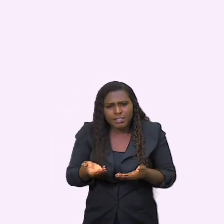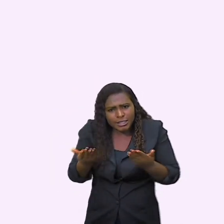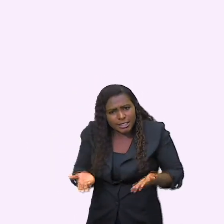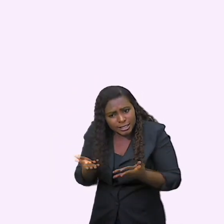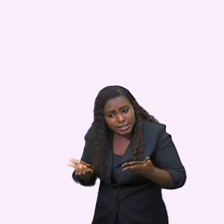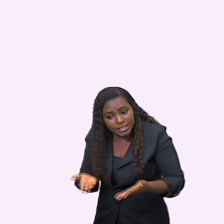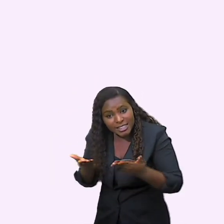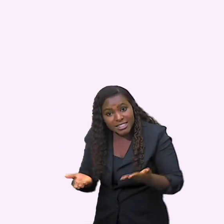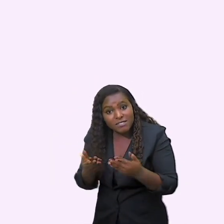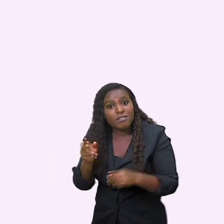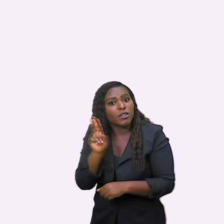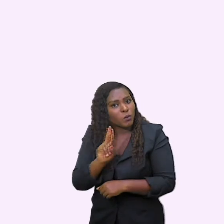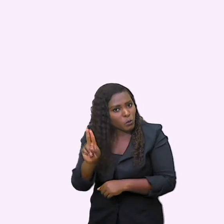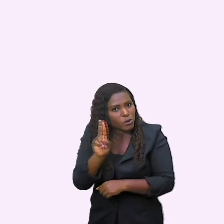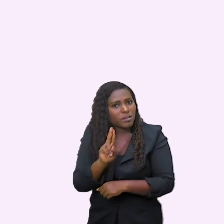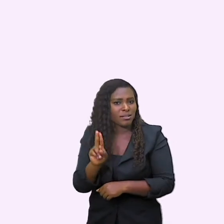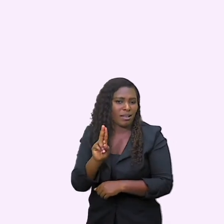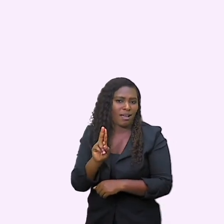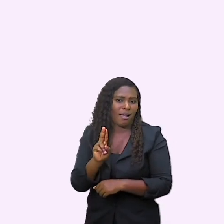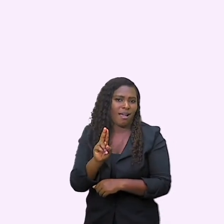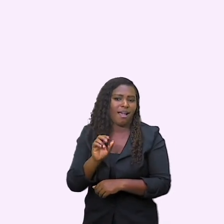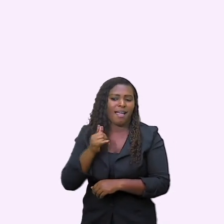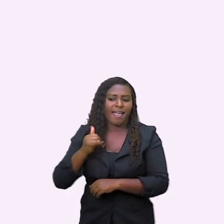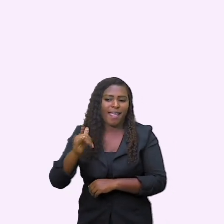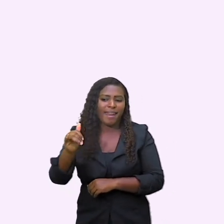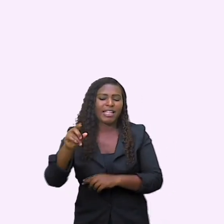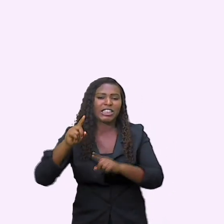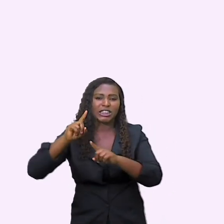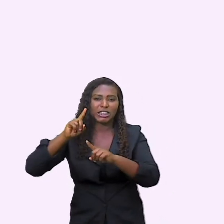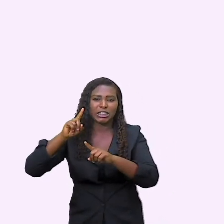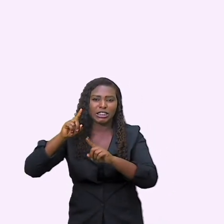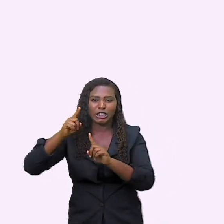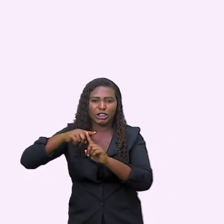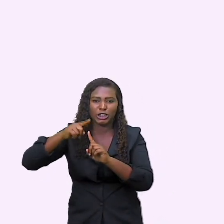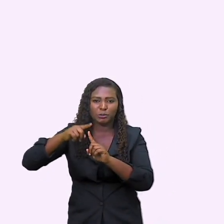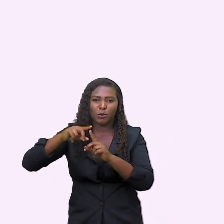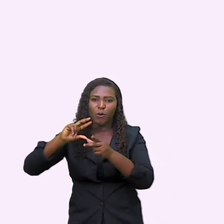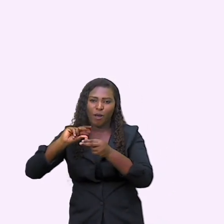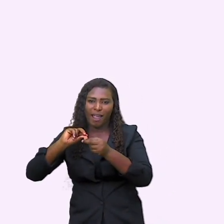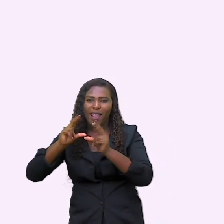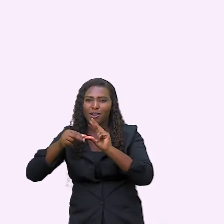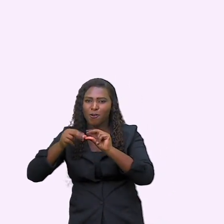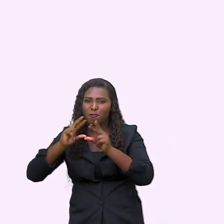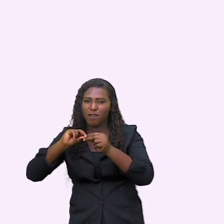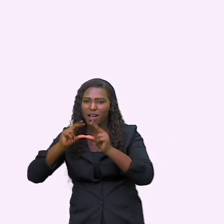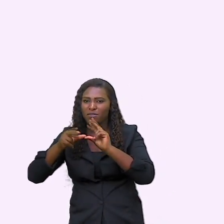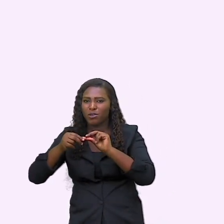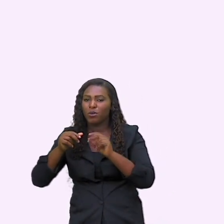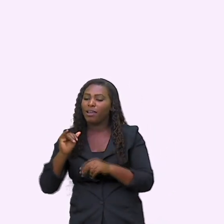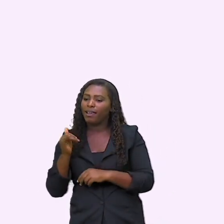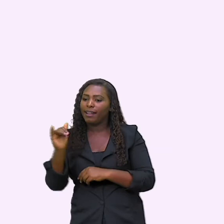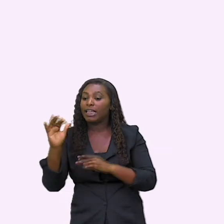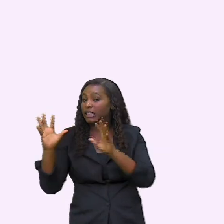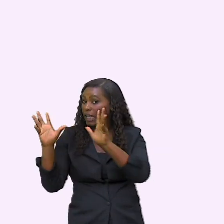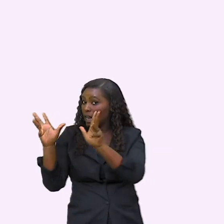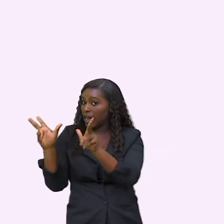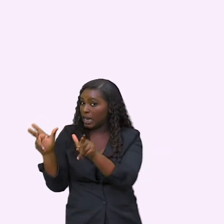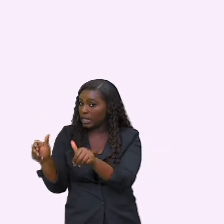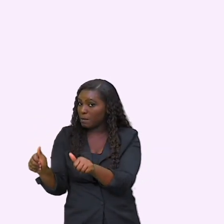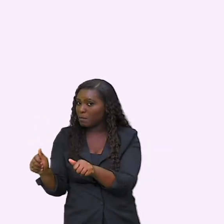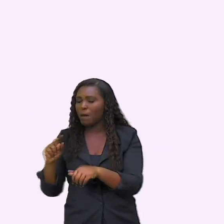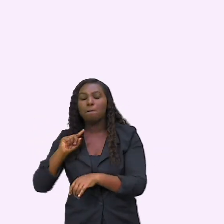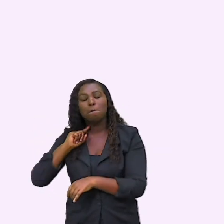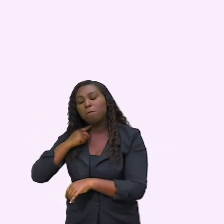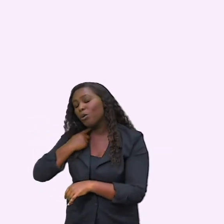energia. E quando essa energia solar ela é heliotérmica, como que isso funciona? Bom, essa energia